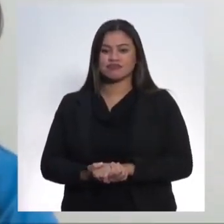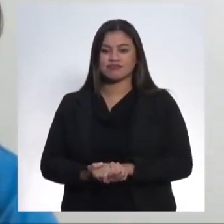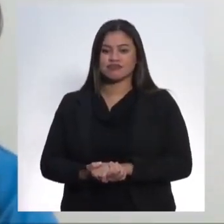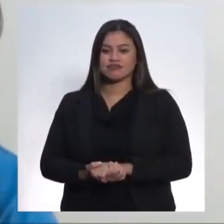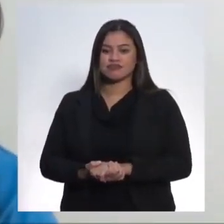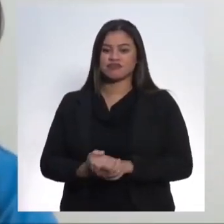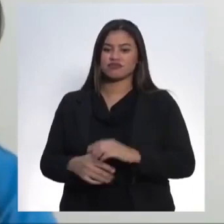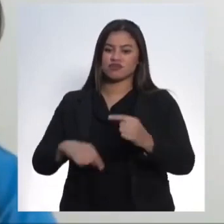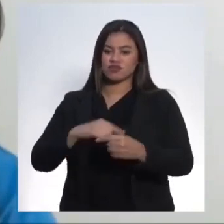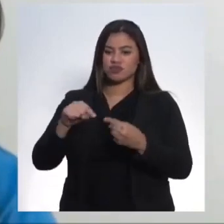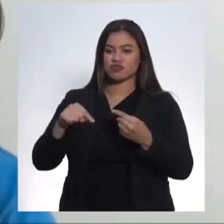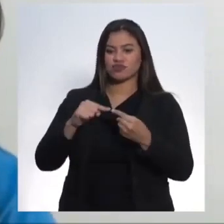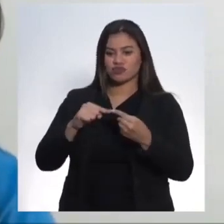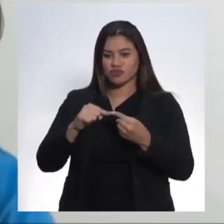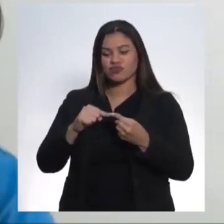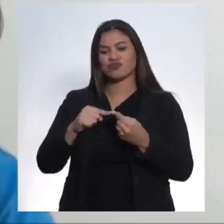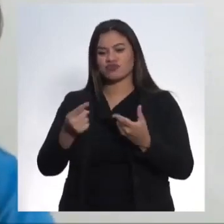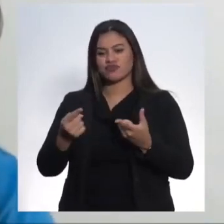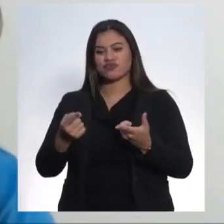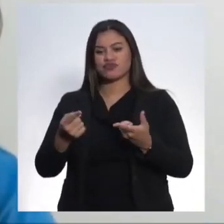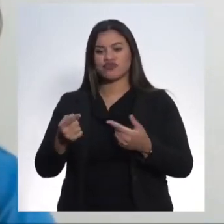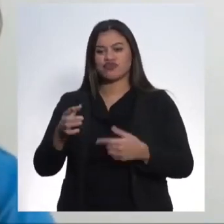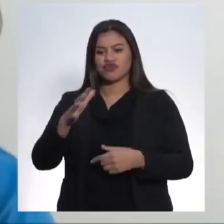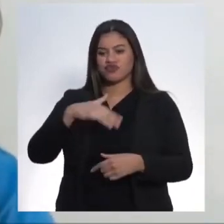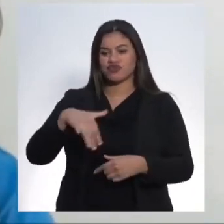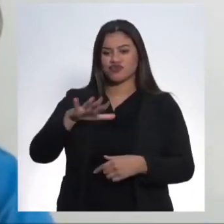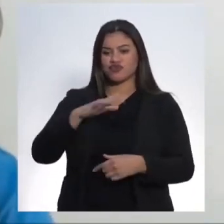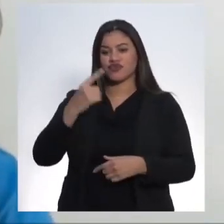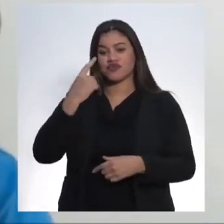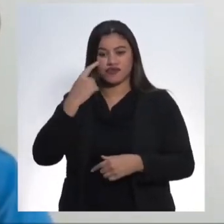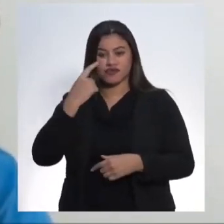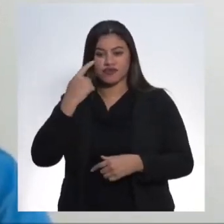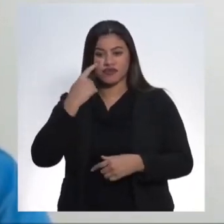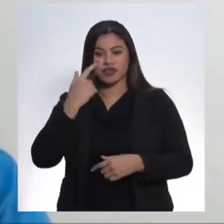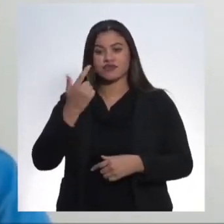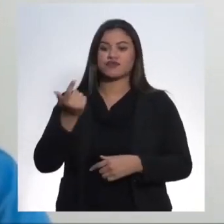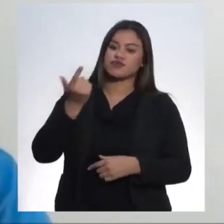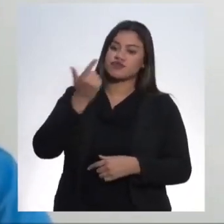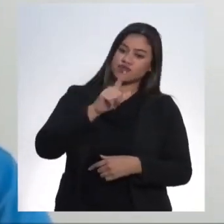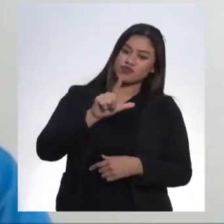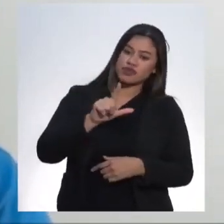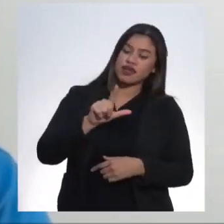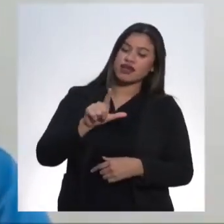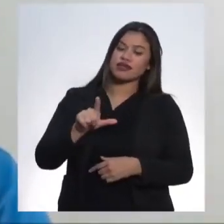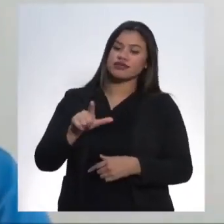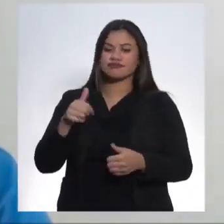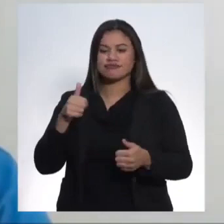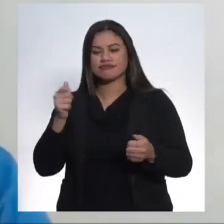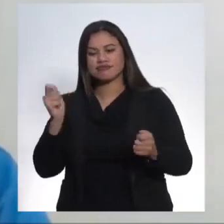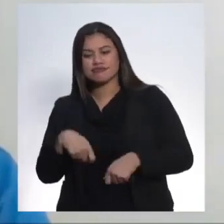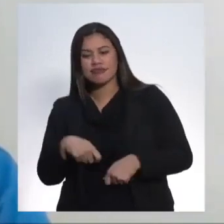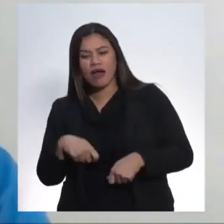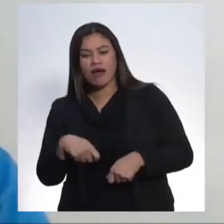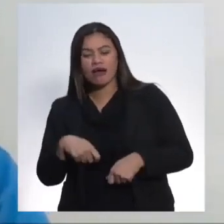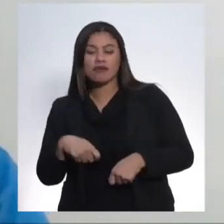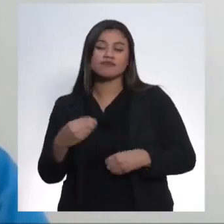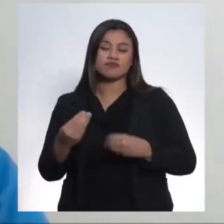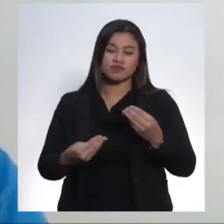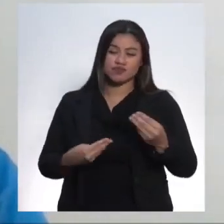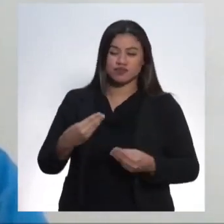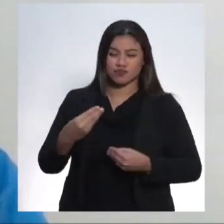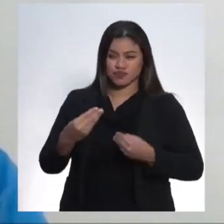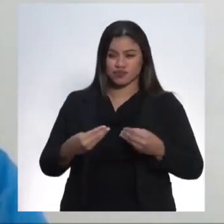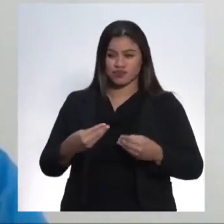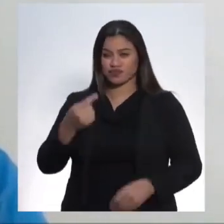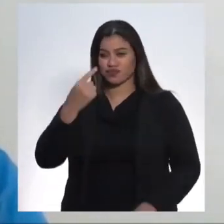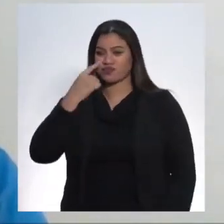os objetivos para que vocês possam verificar se conseguiram chegar próximo, tá bom? A gente